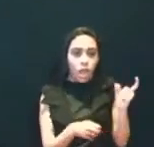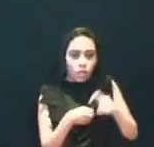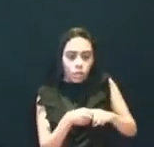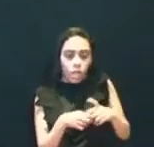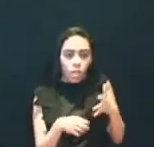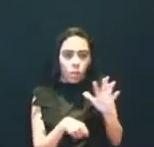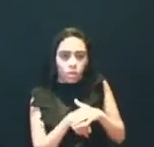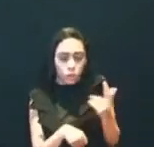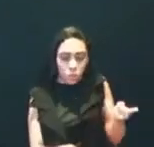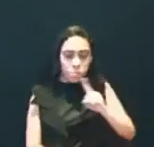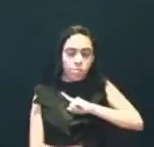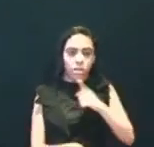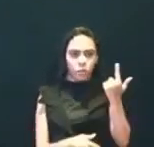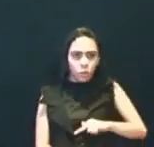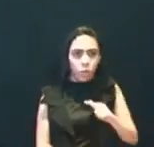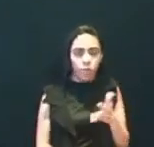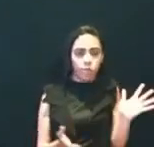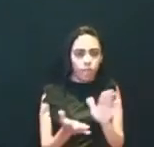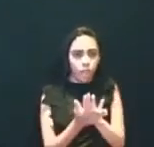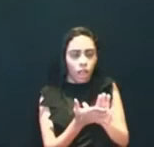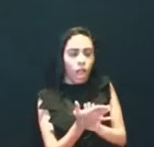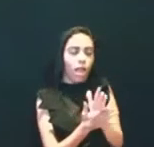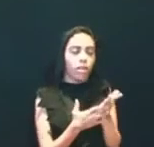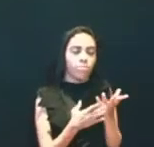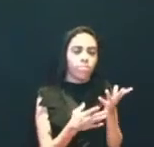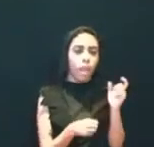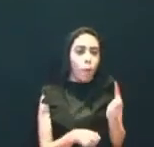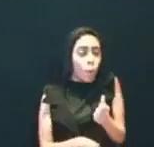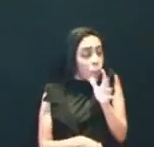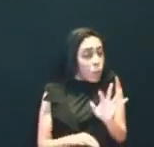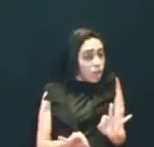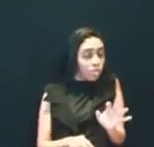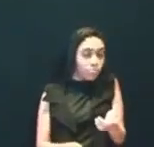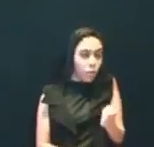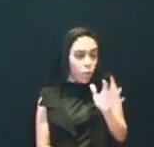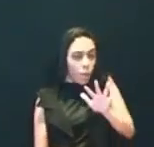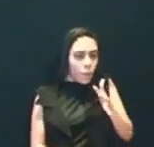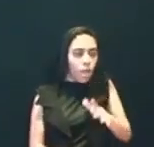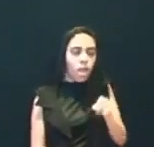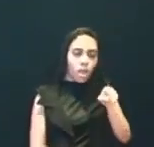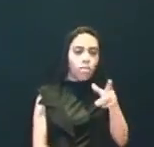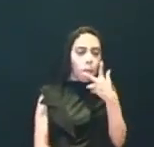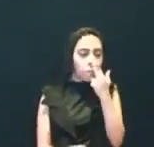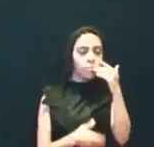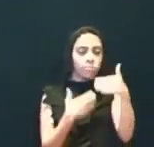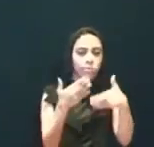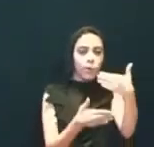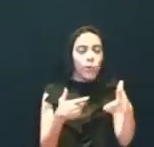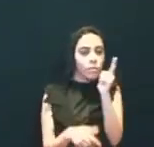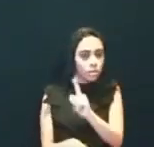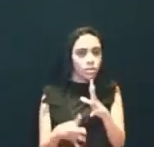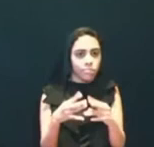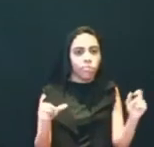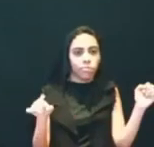voltou, ela não teve uma recidiva, a gente tem quase já aí uma certeza de que esse paciente está caminhando realmente para ficar